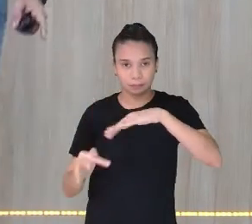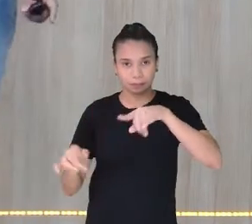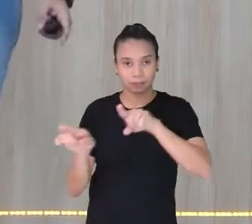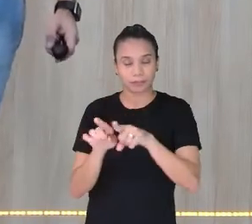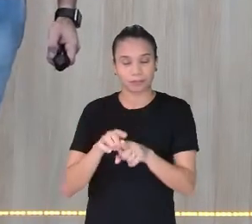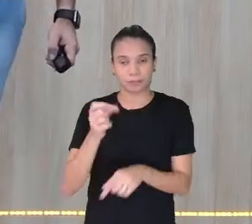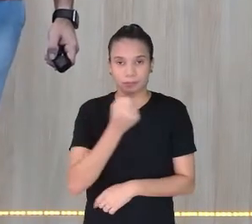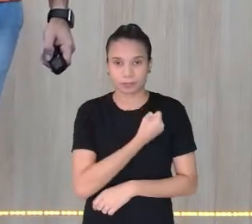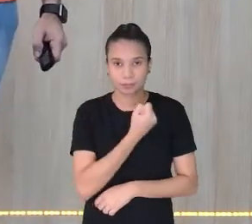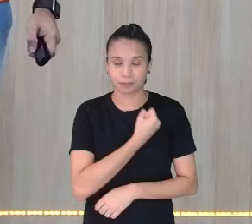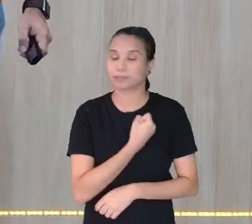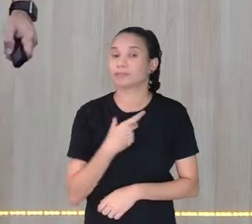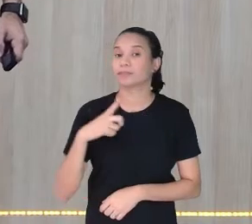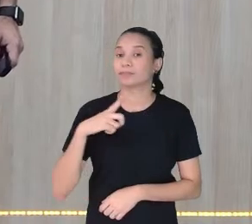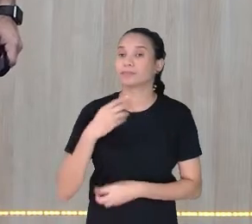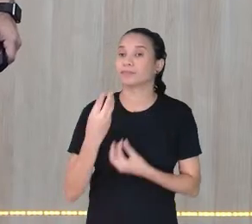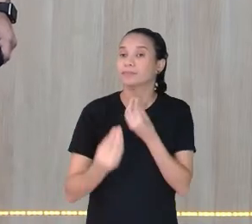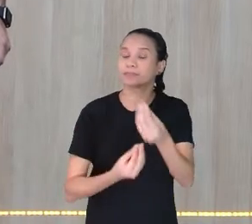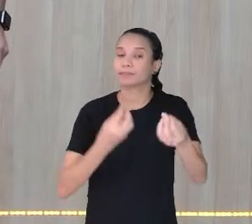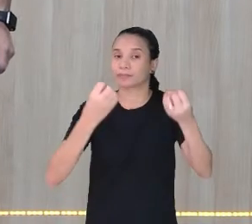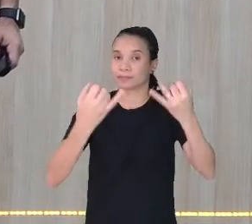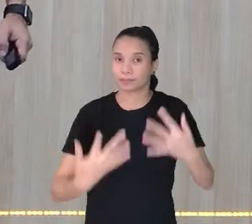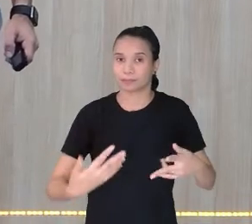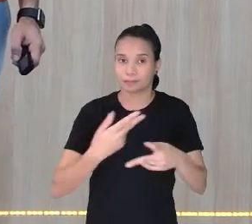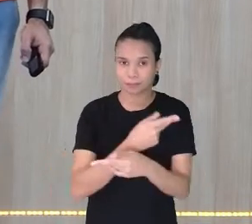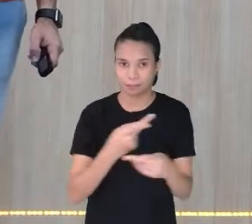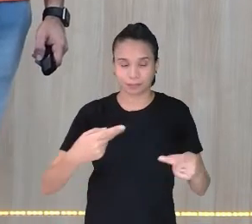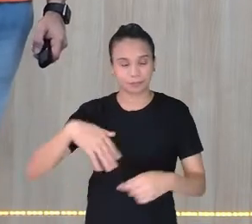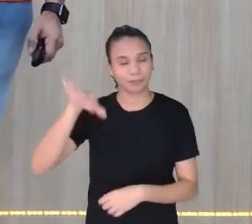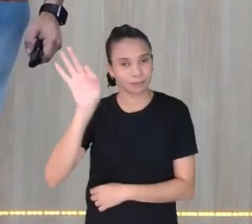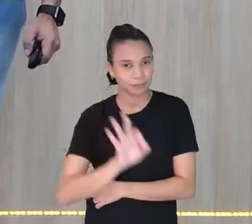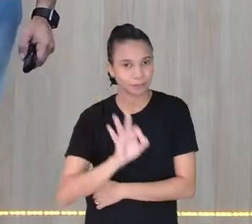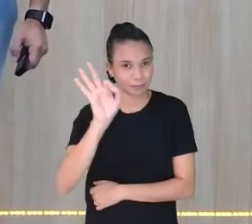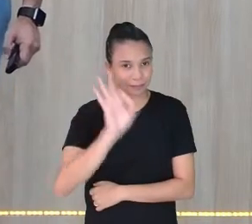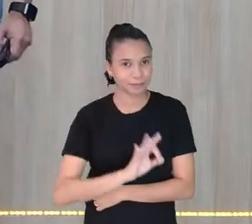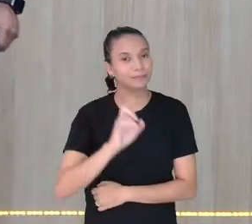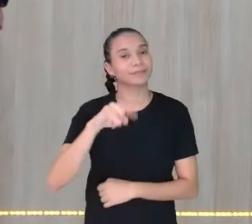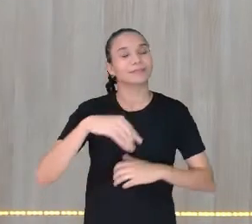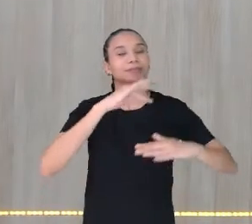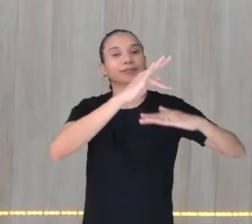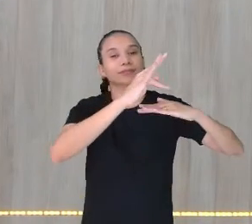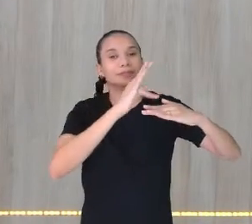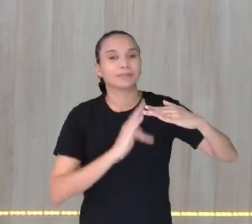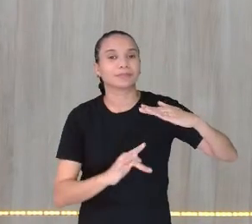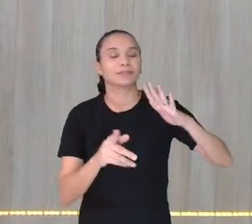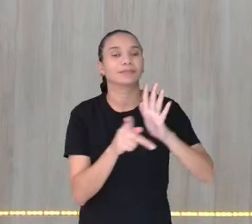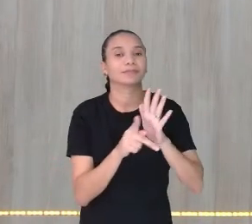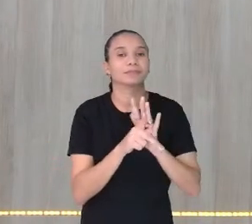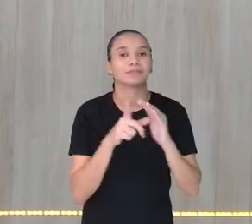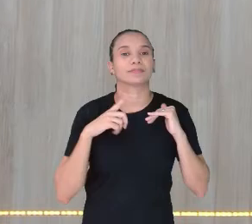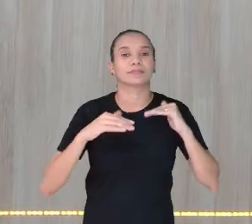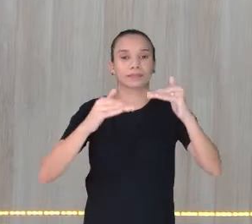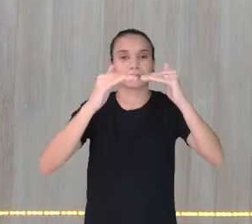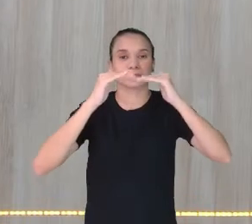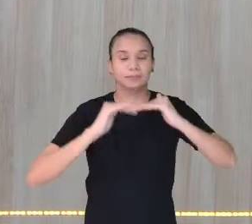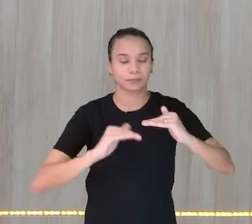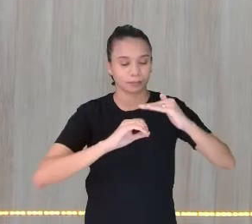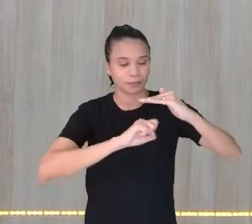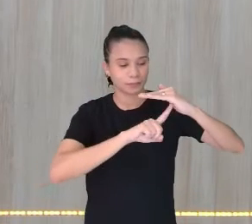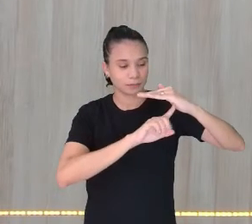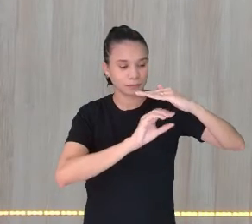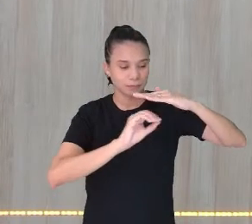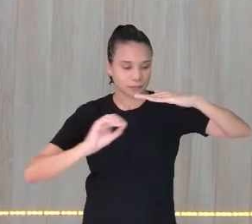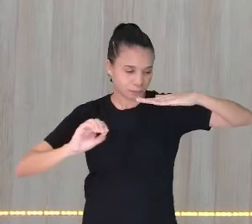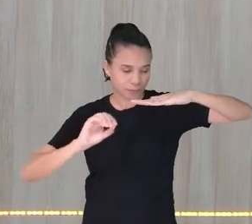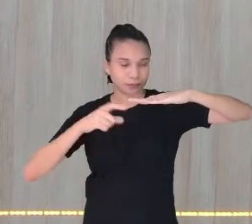número decimal. Então, como eu falei para você, porcentagem são frações cujo denominador é 100.